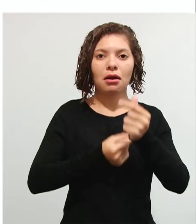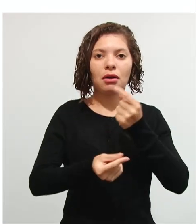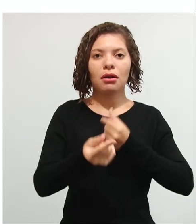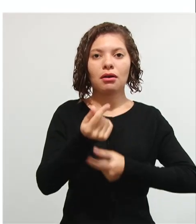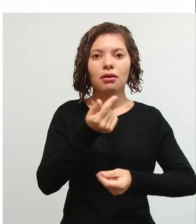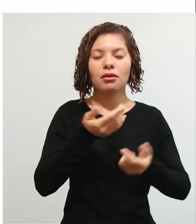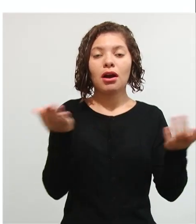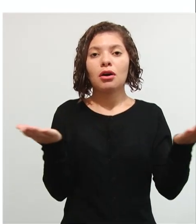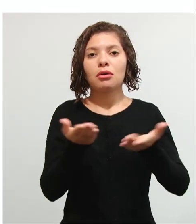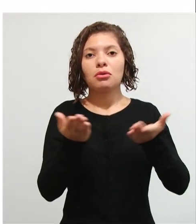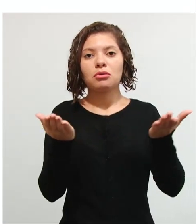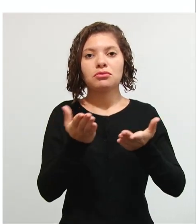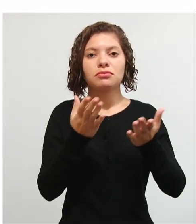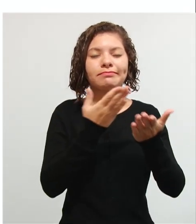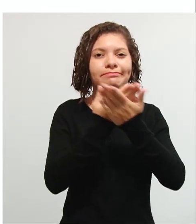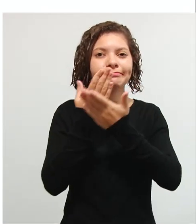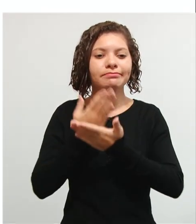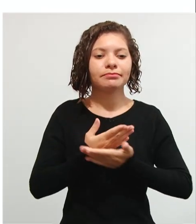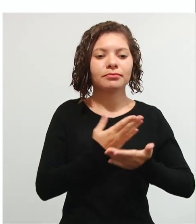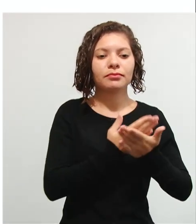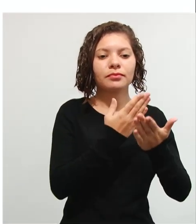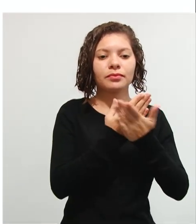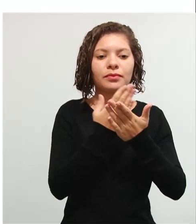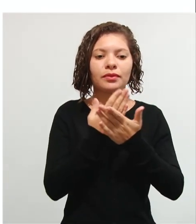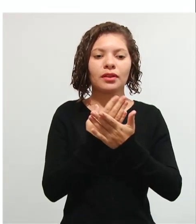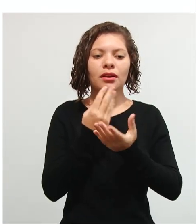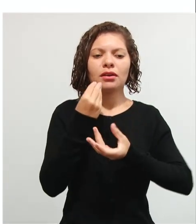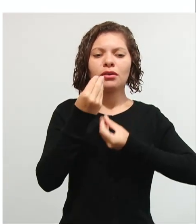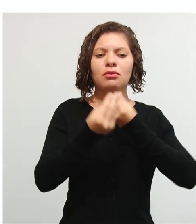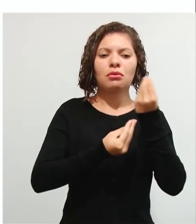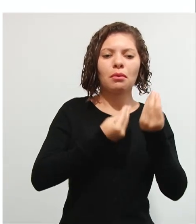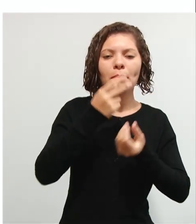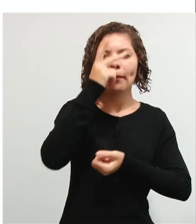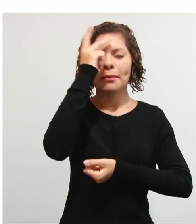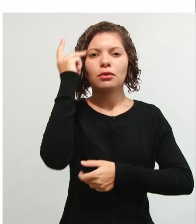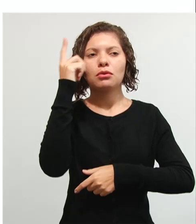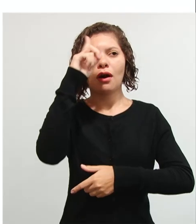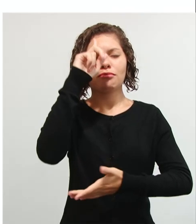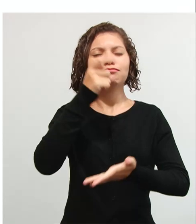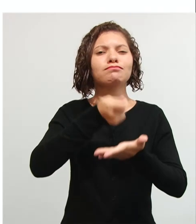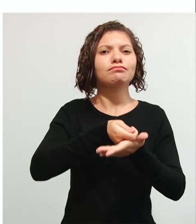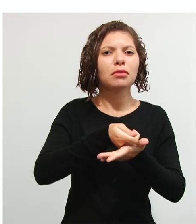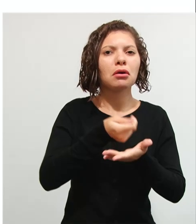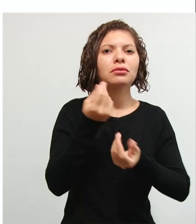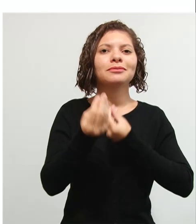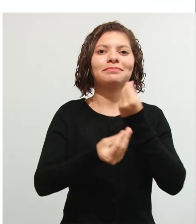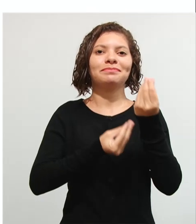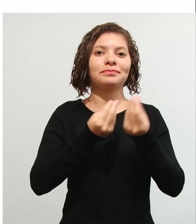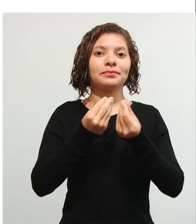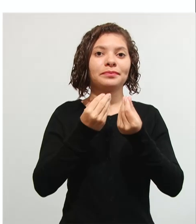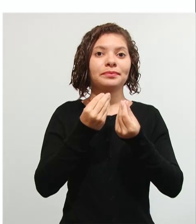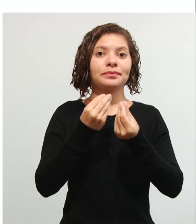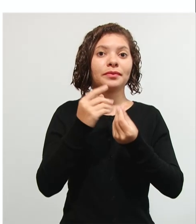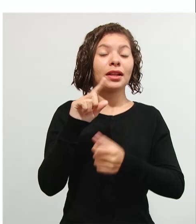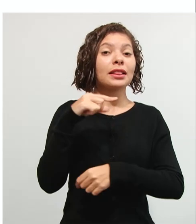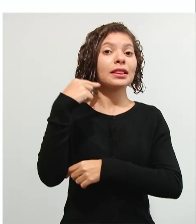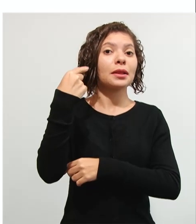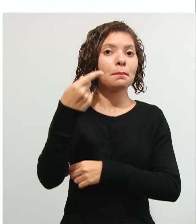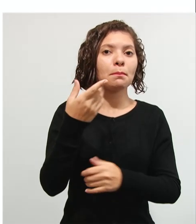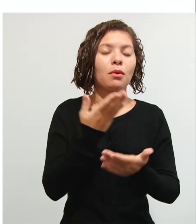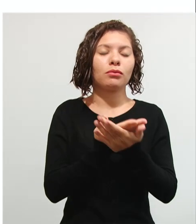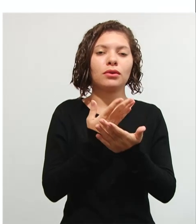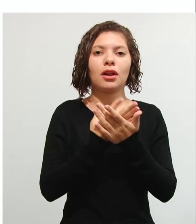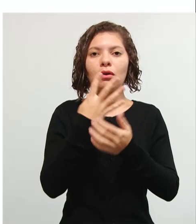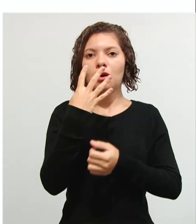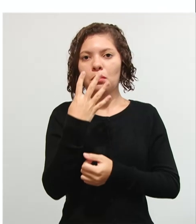gente vai ver essa primeira parte desses 10 princípios, que é como as pessoas tomam decisões. Na aula 4, a gente vai seguir para esse conteúdo